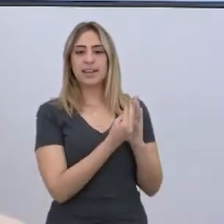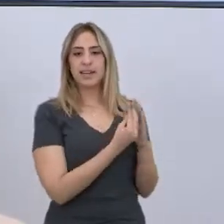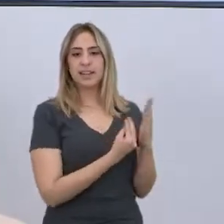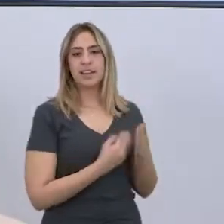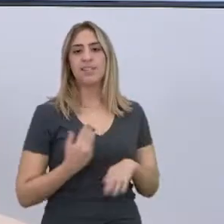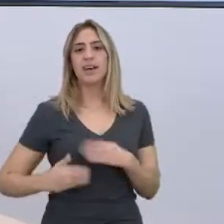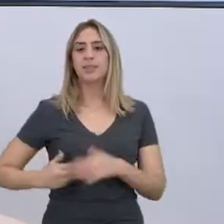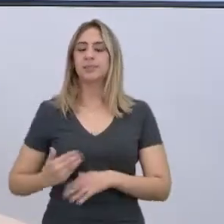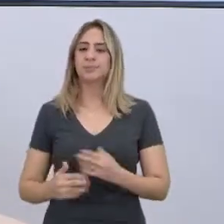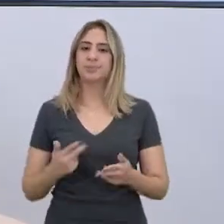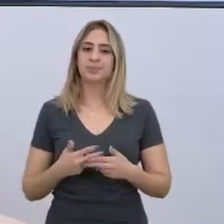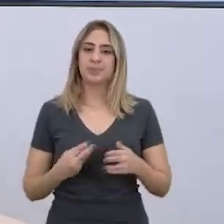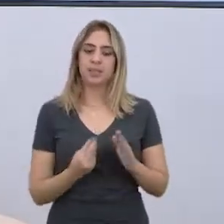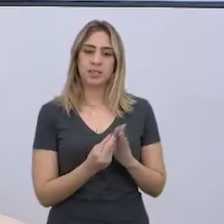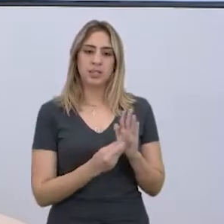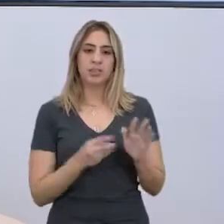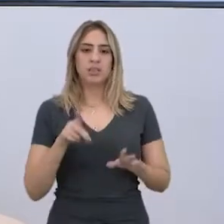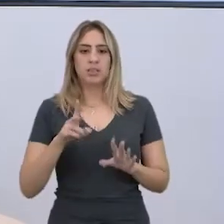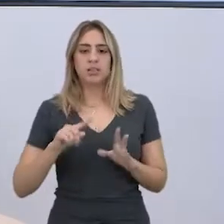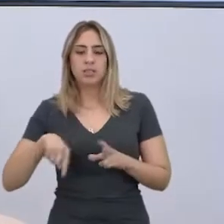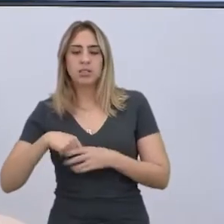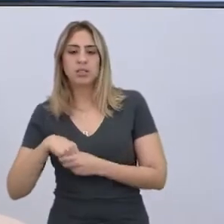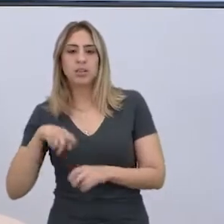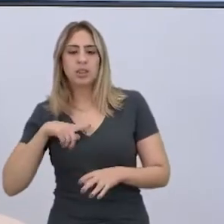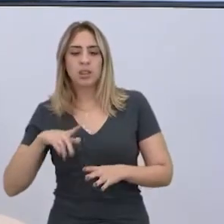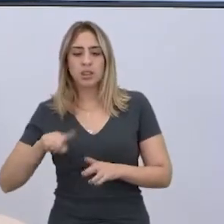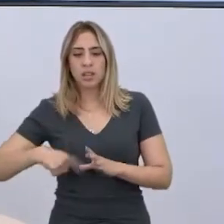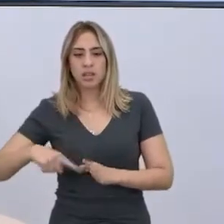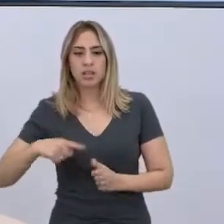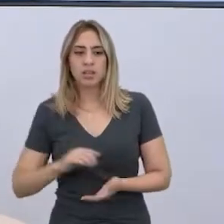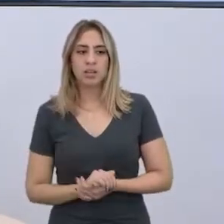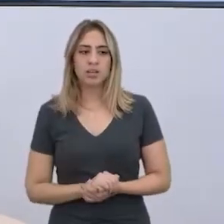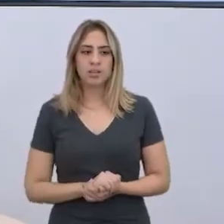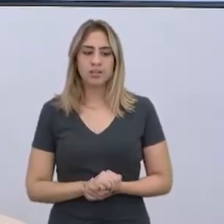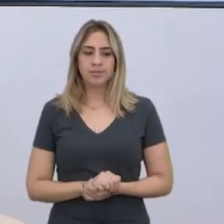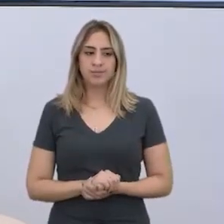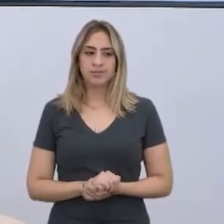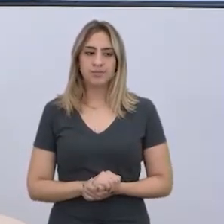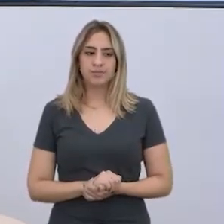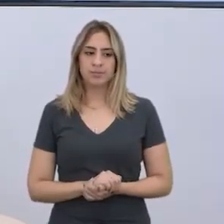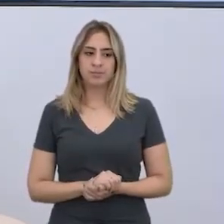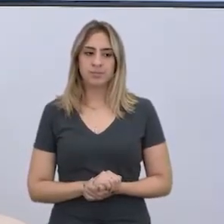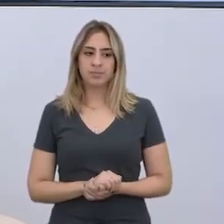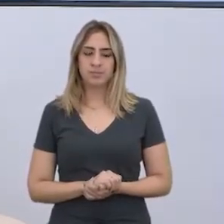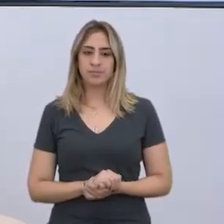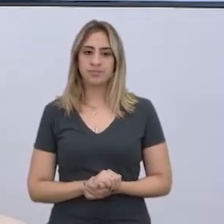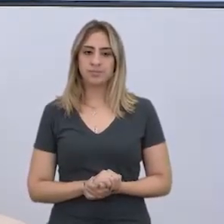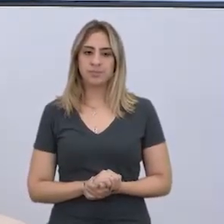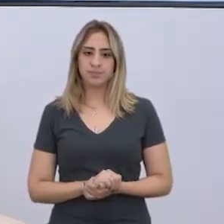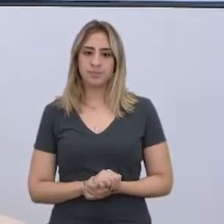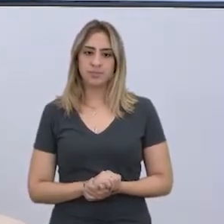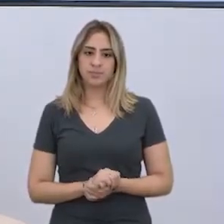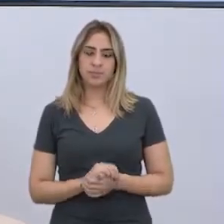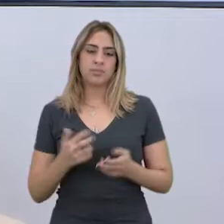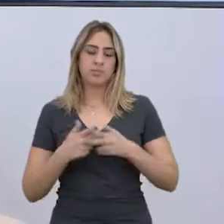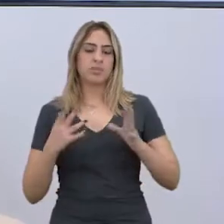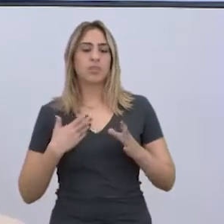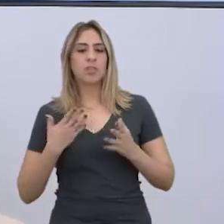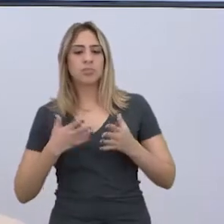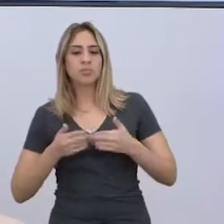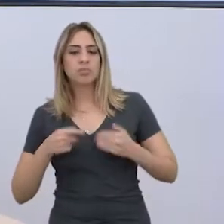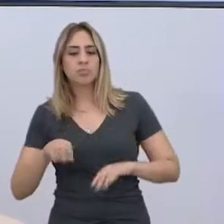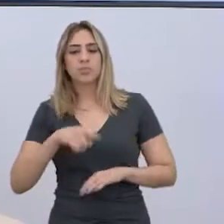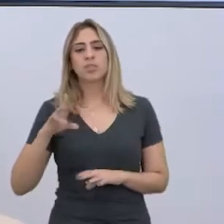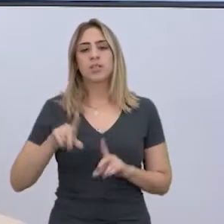você é o truzeira do metal, truzeira do punk, né? Não necessariamente esse vai ser o seu nicho, esse vai ser o seu lugar de conforto. Provavelmente você